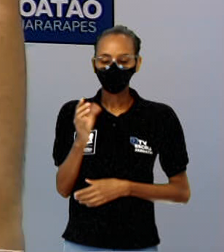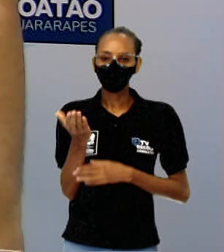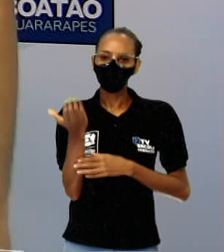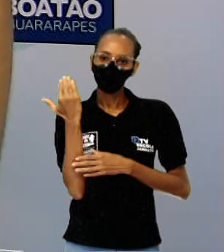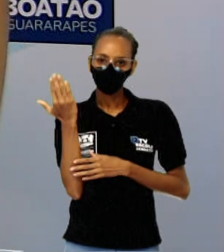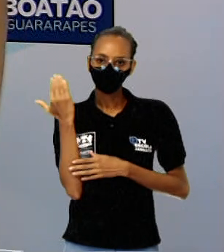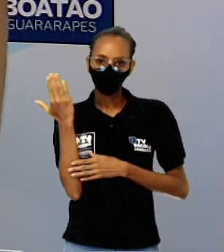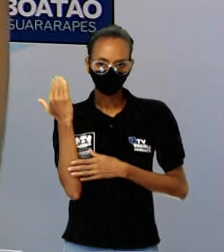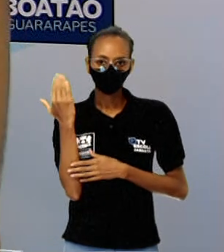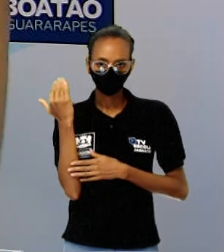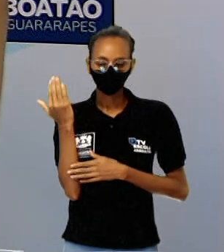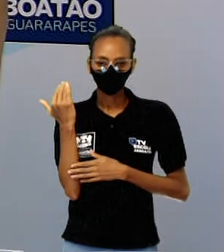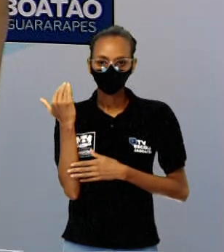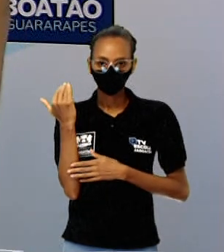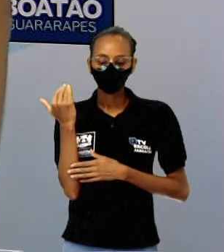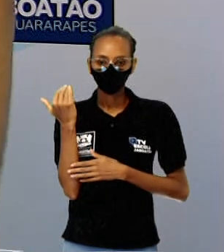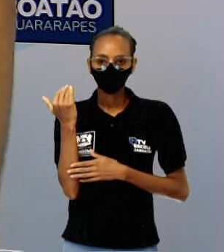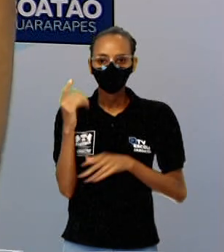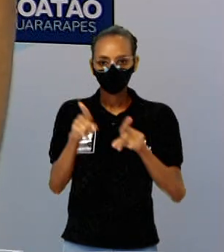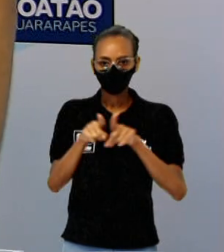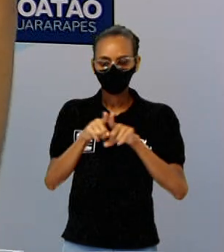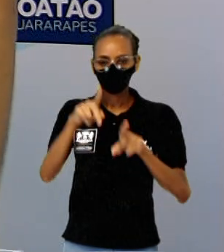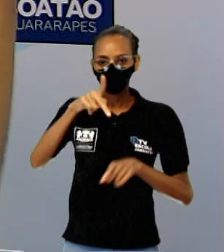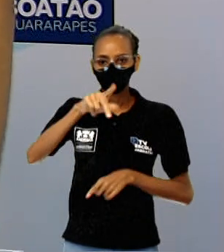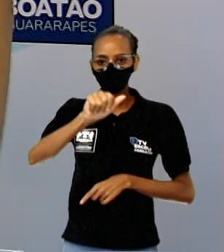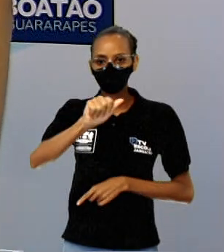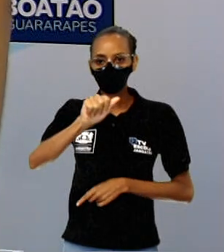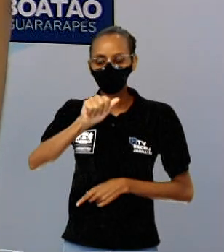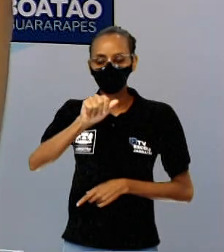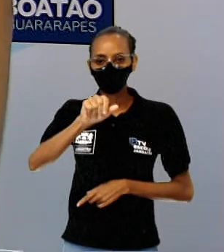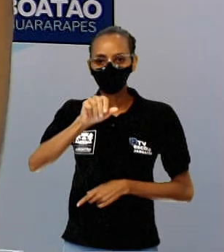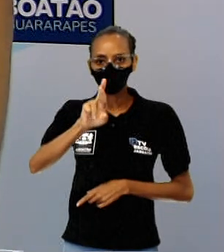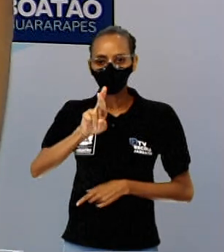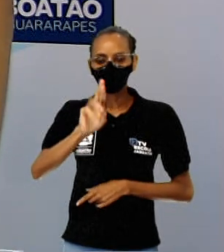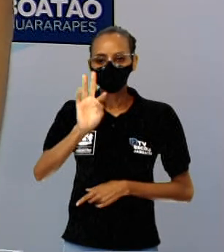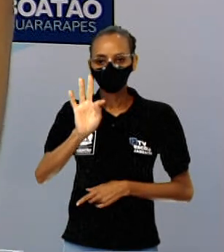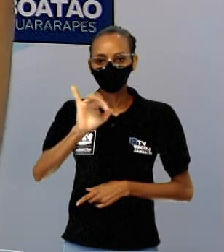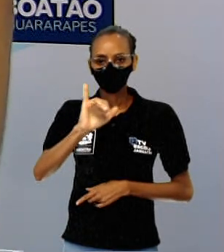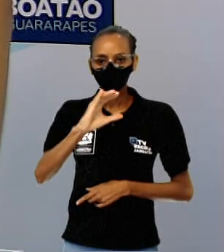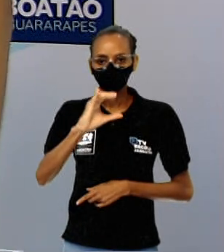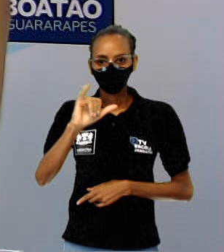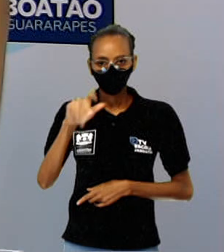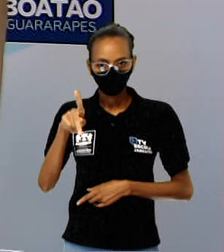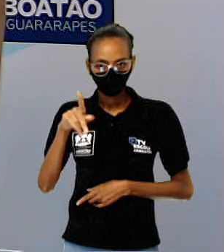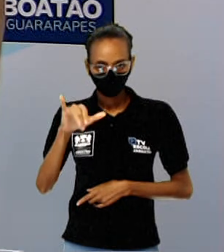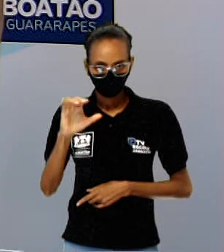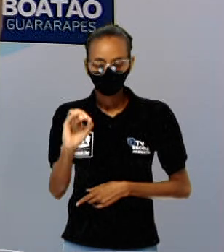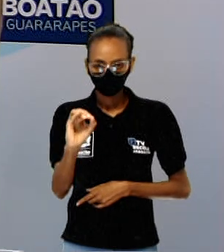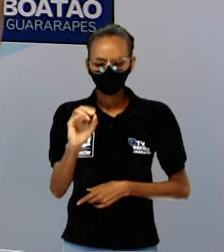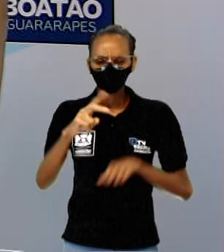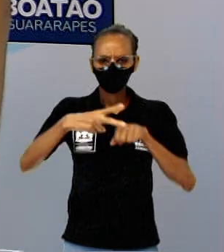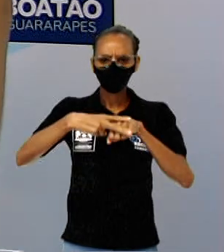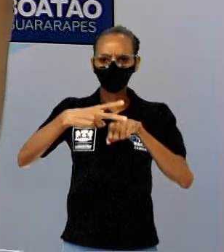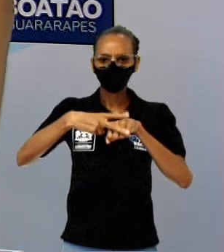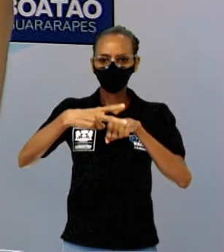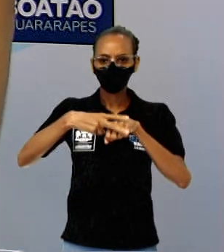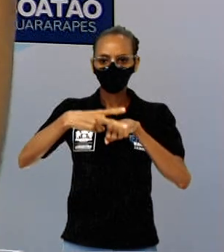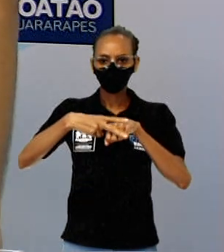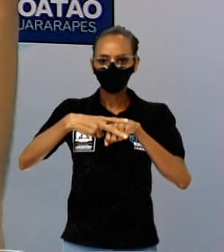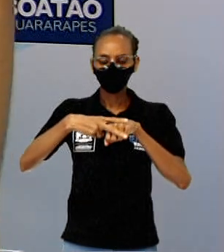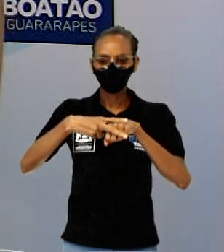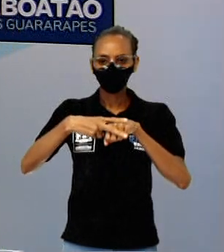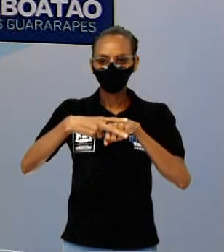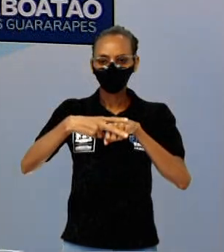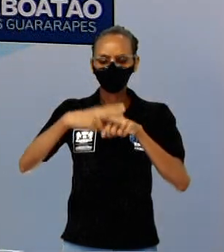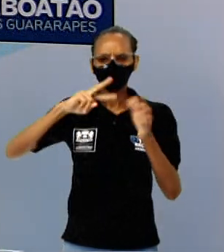particípio, não é isso? O que acontece aqui, minha gente? Isso aí, esse tipo de verbo, a gente chama de verbo